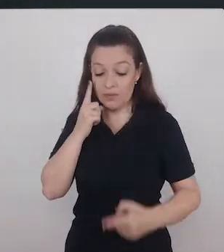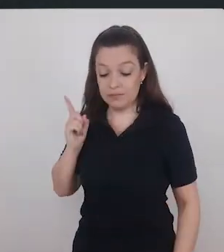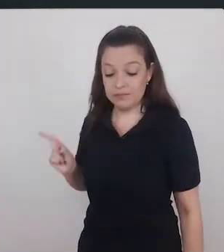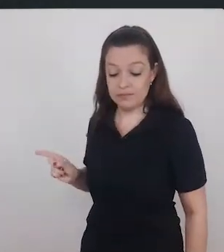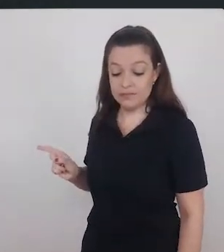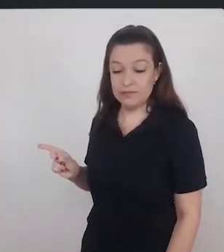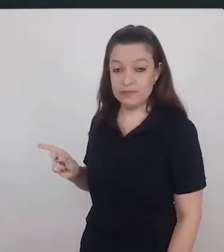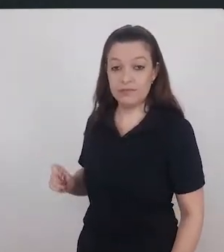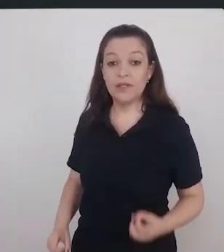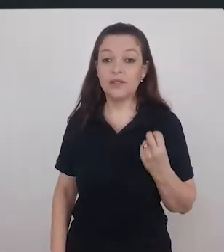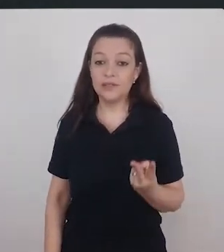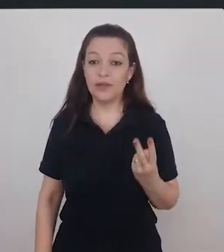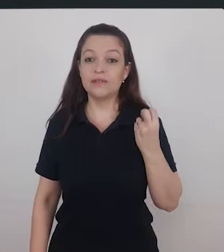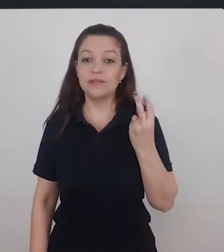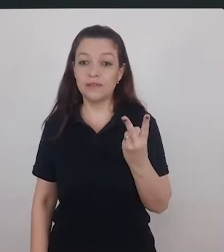vamos contar?